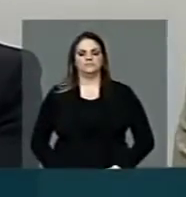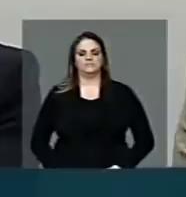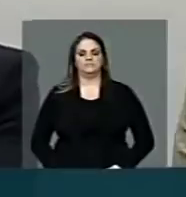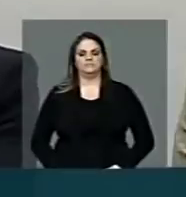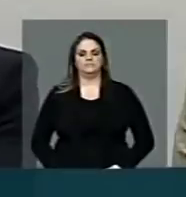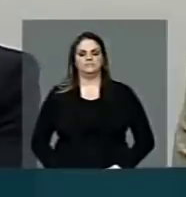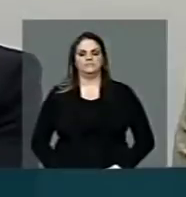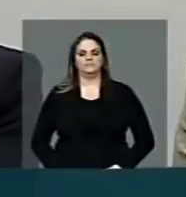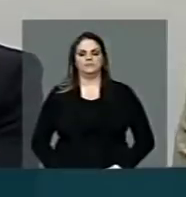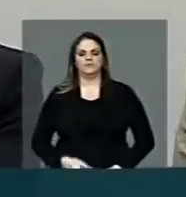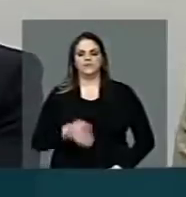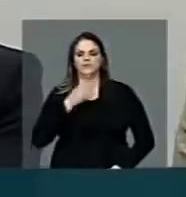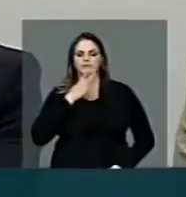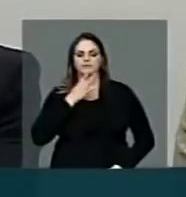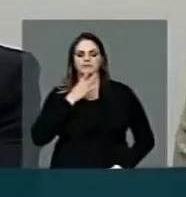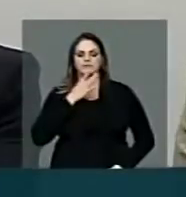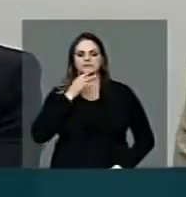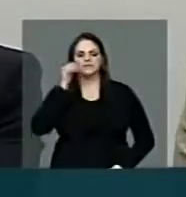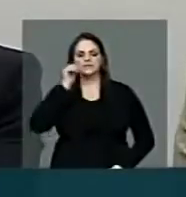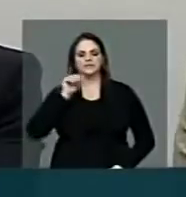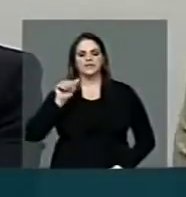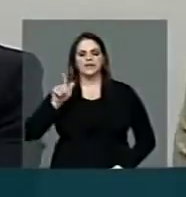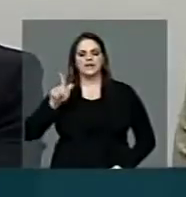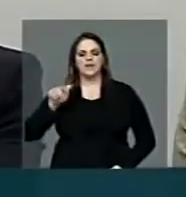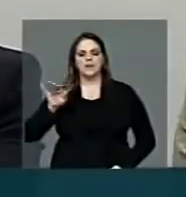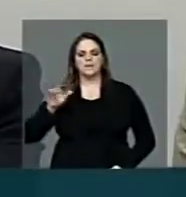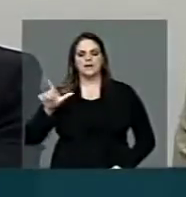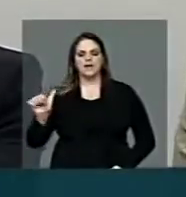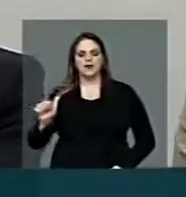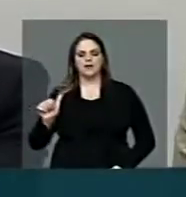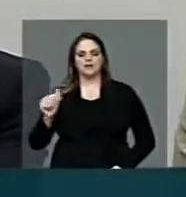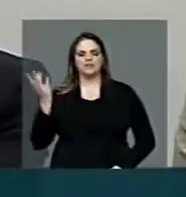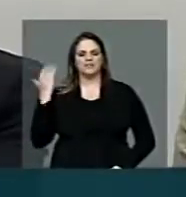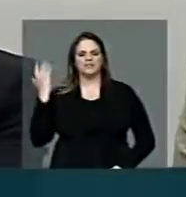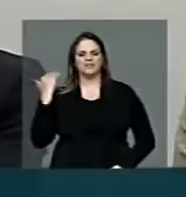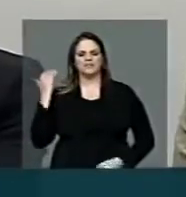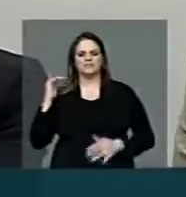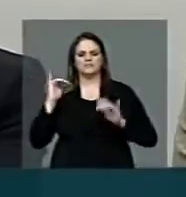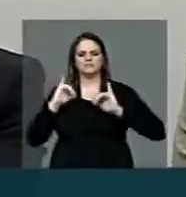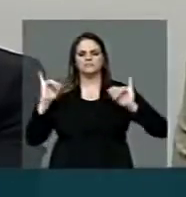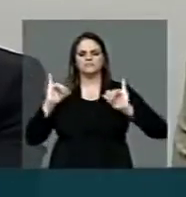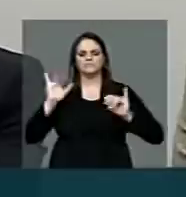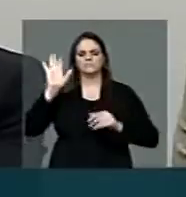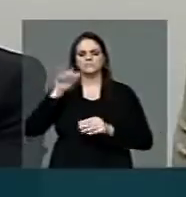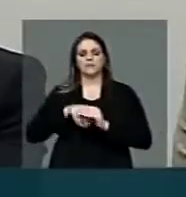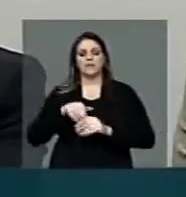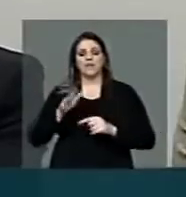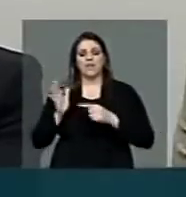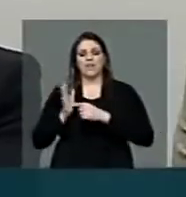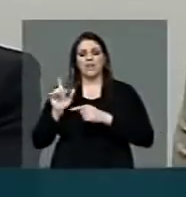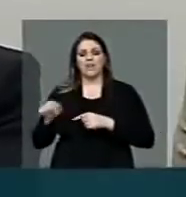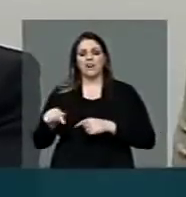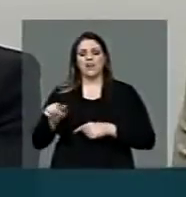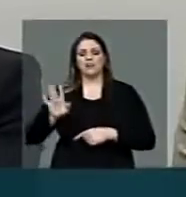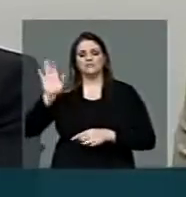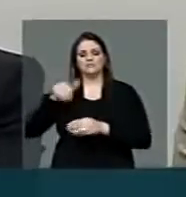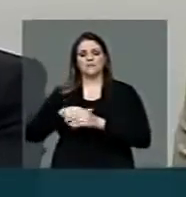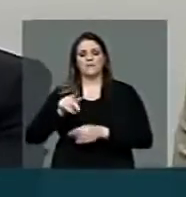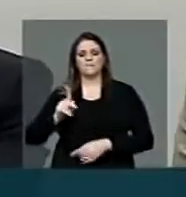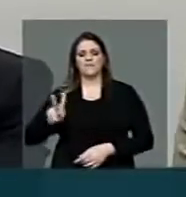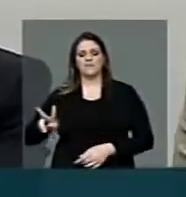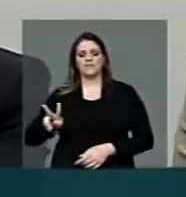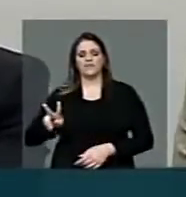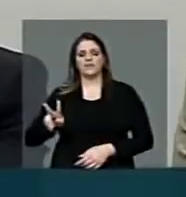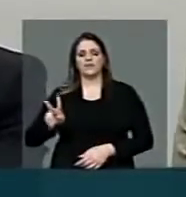Eu conheci a Gabriela Leite durante a campanha eleitoral. A Gabriela era candidata a deputada federal pelo Rio de Janeiro, pelo PV, e nós fomos